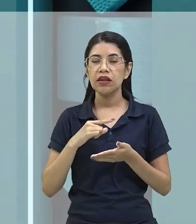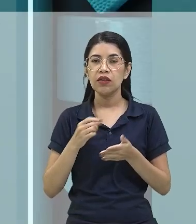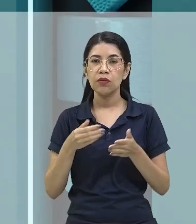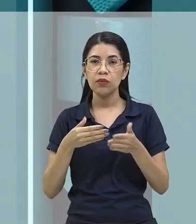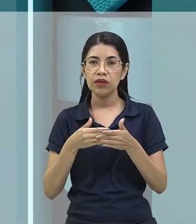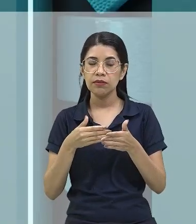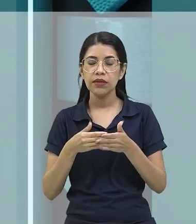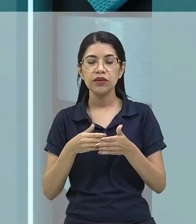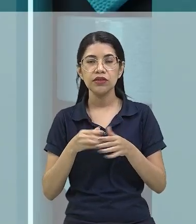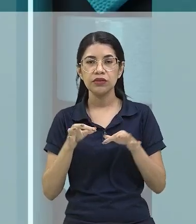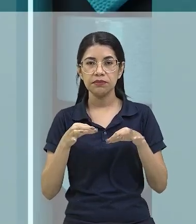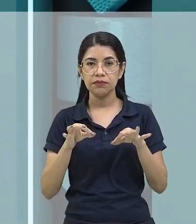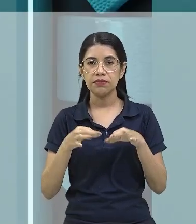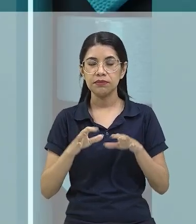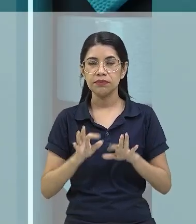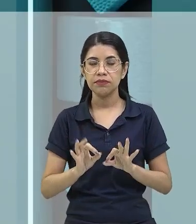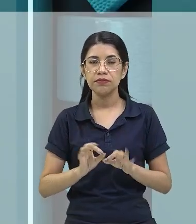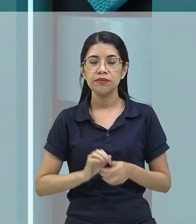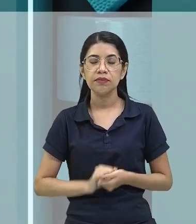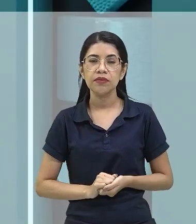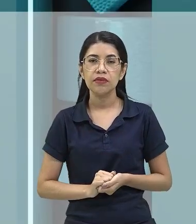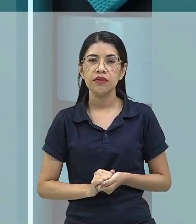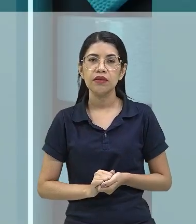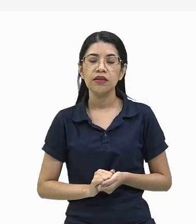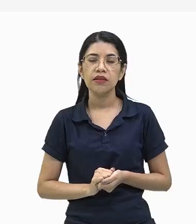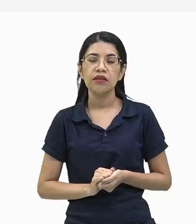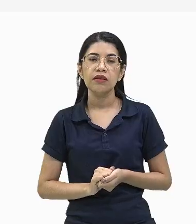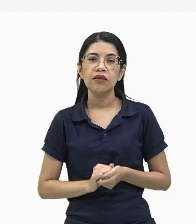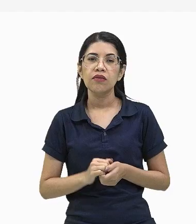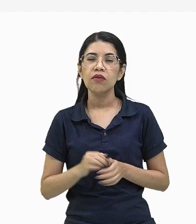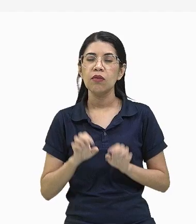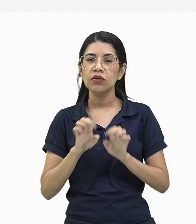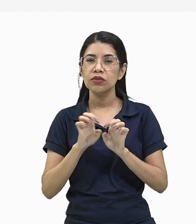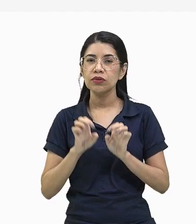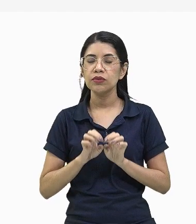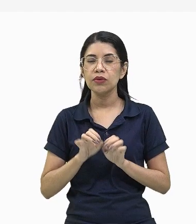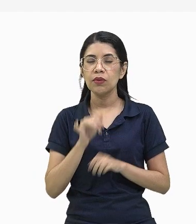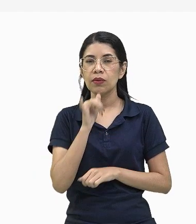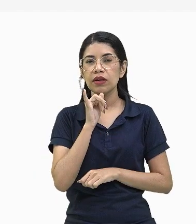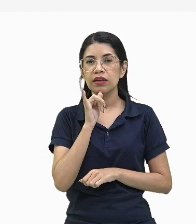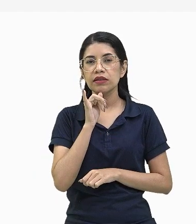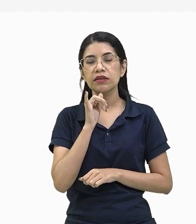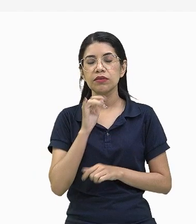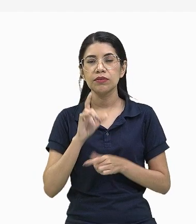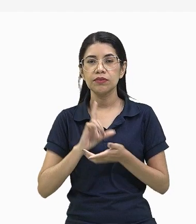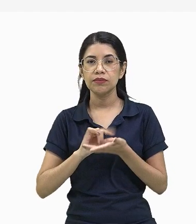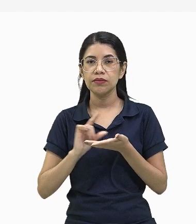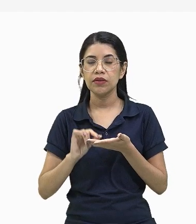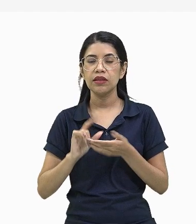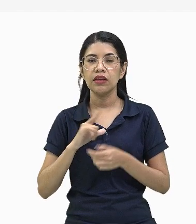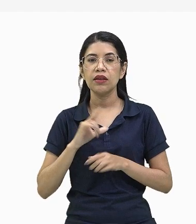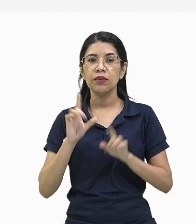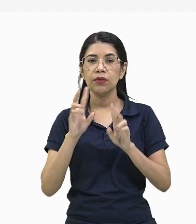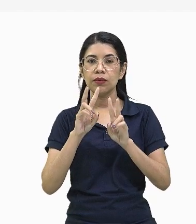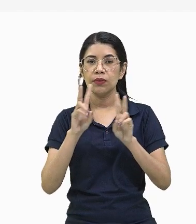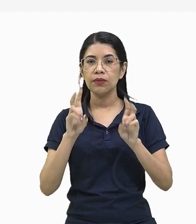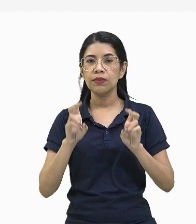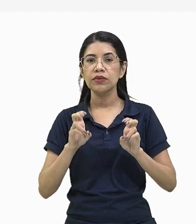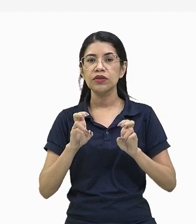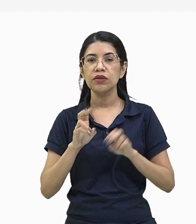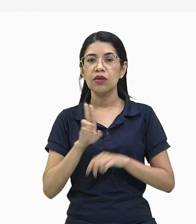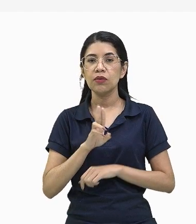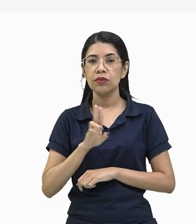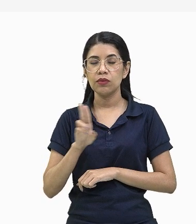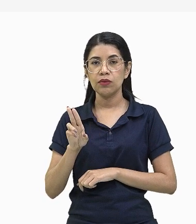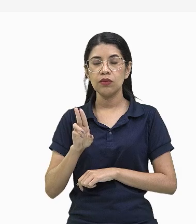limitação. Então, vamos fazer um esboço do artigo científico. Vamos lá. Olha bem, nós temos o título, né? Que é o nome do